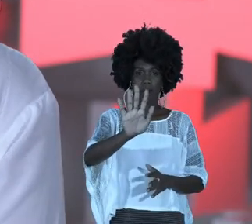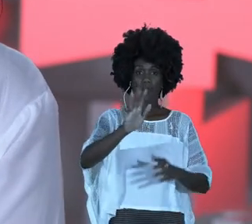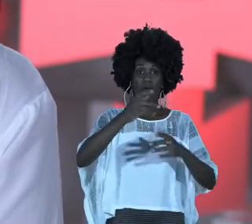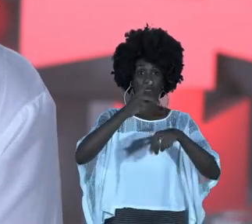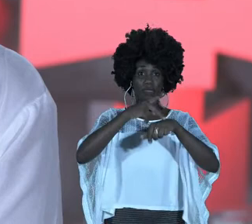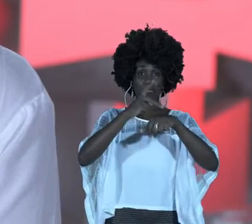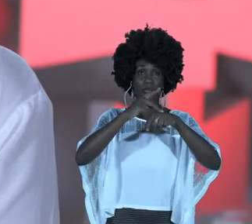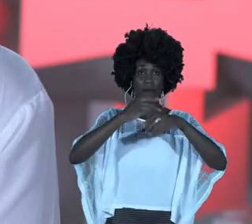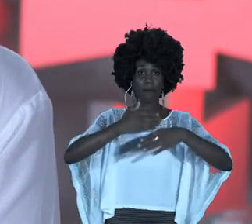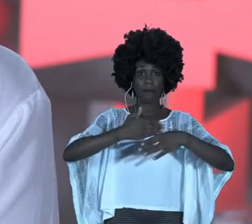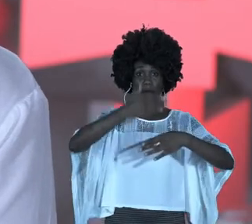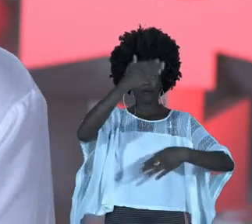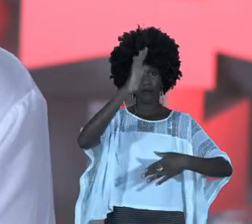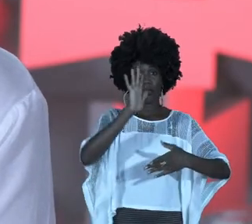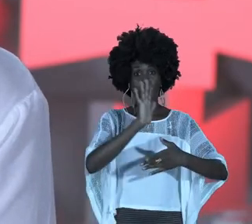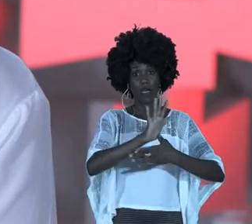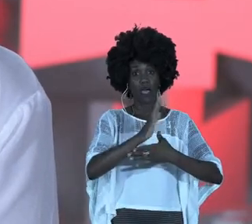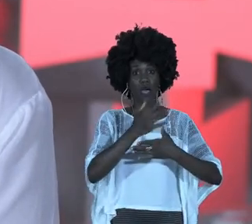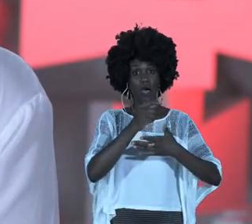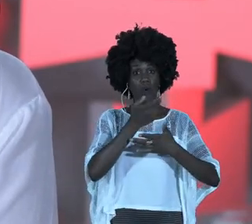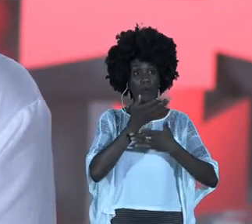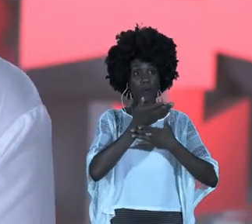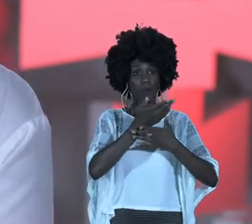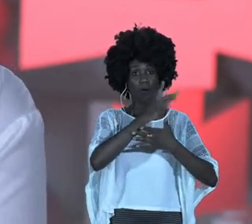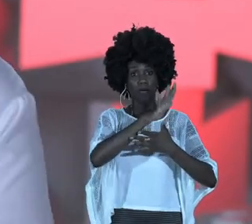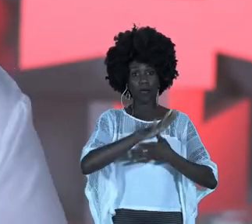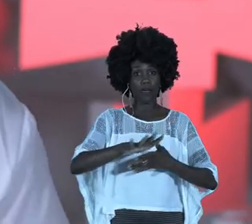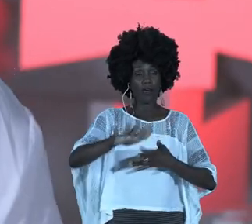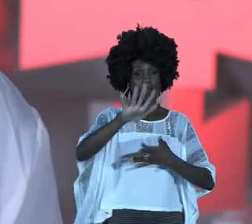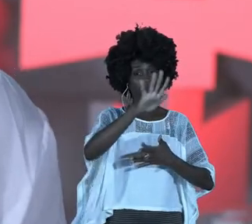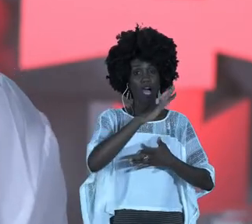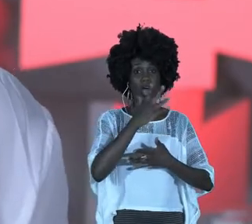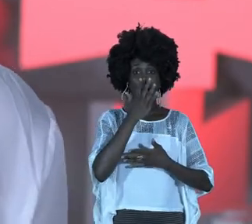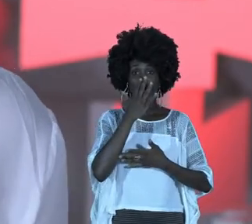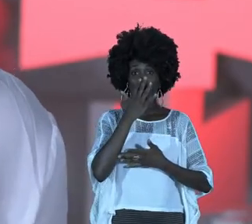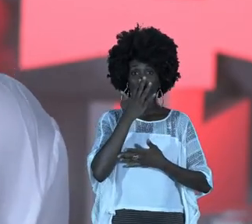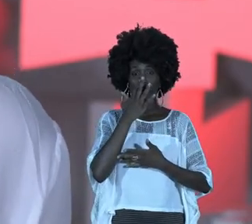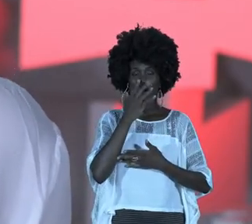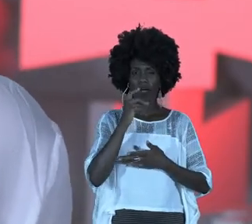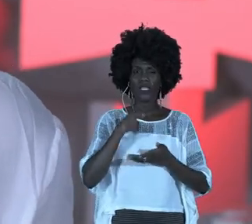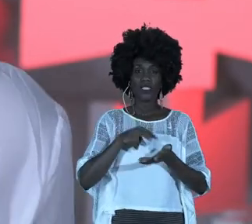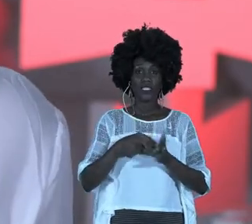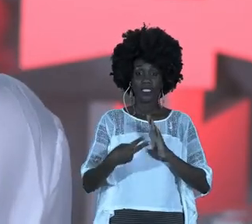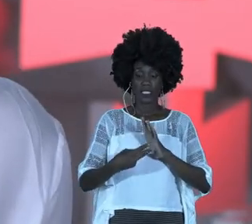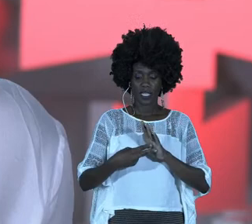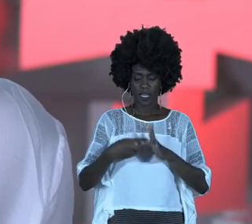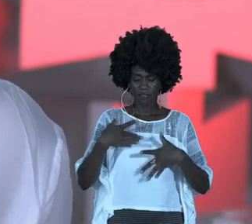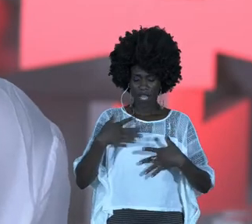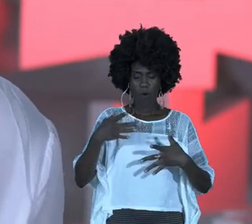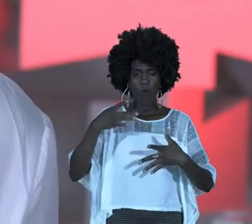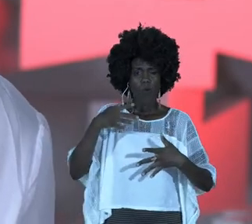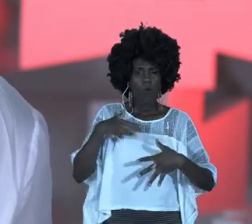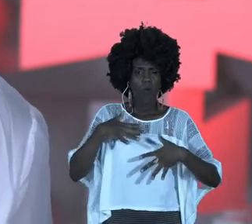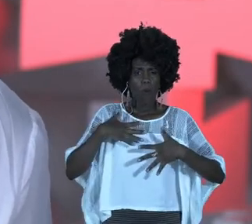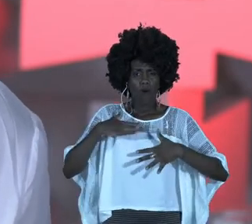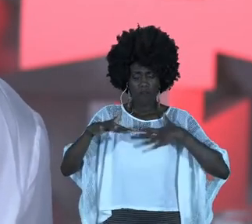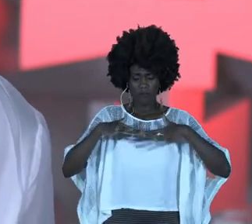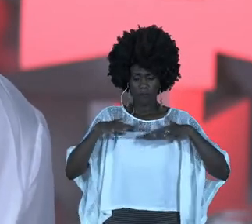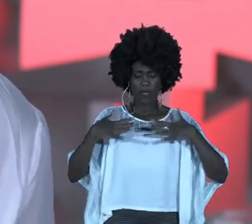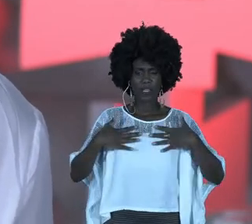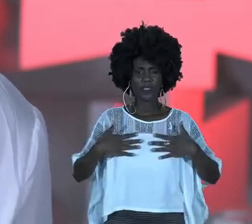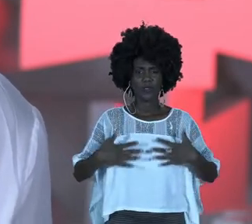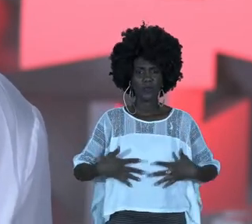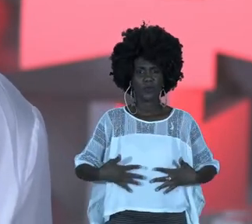parede, soprar o pigmento em volta, isso requer um envolvimento corporal e espacial também